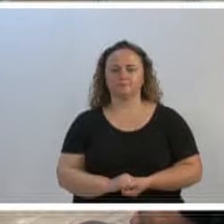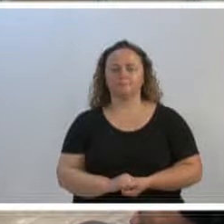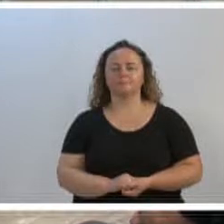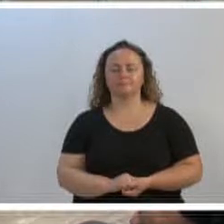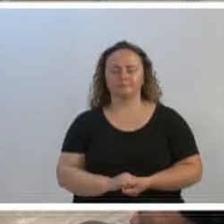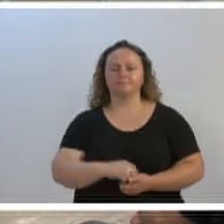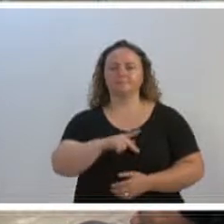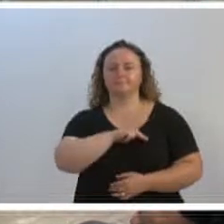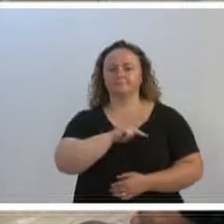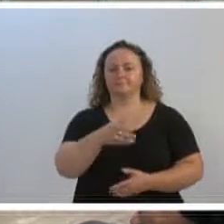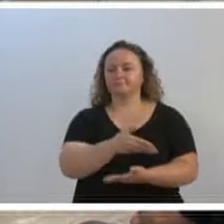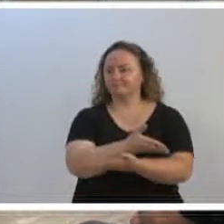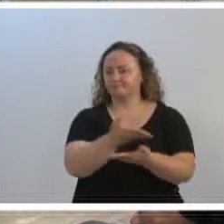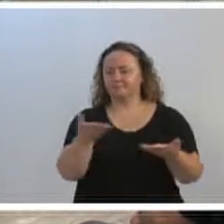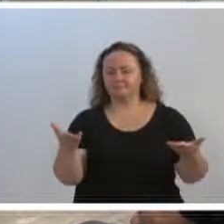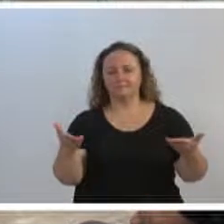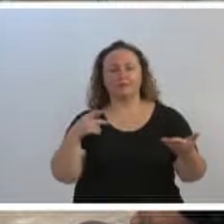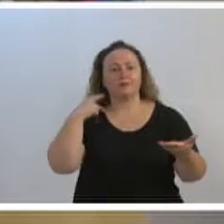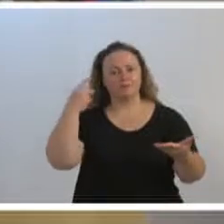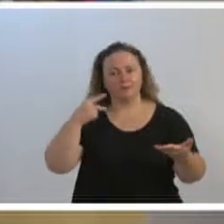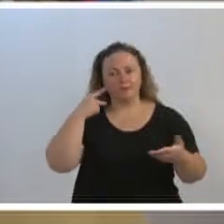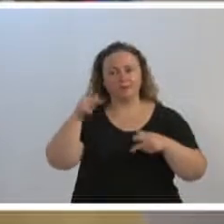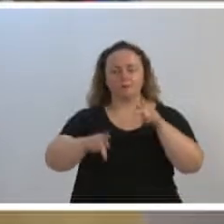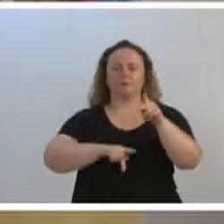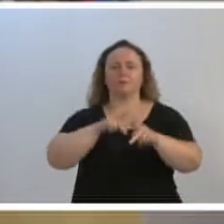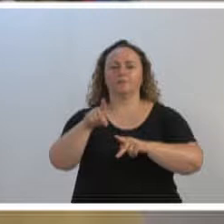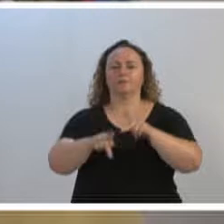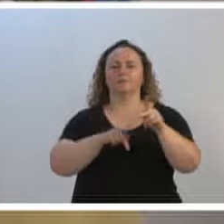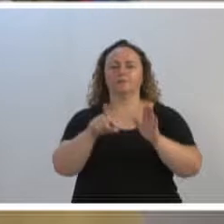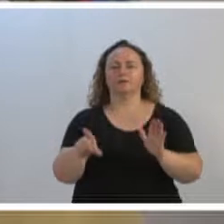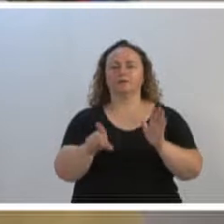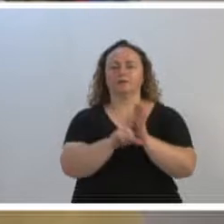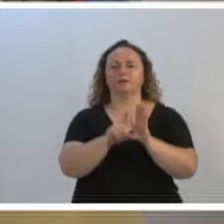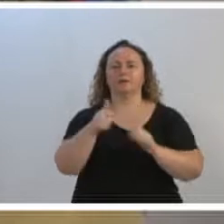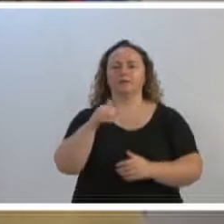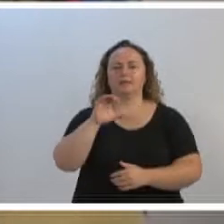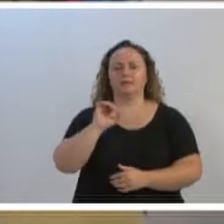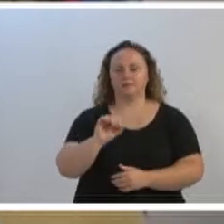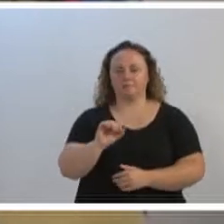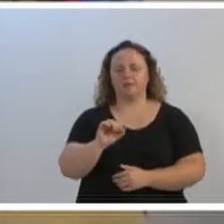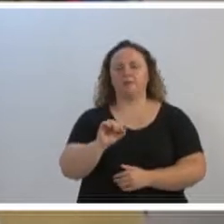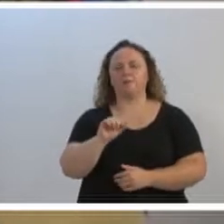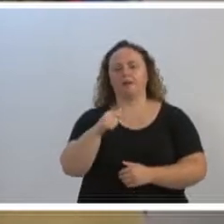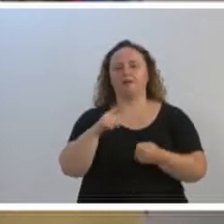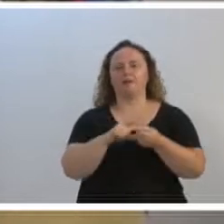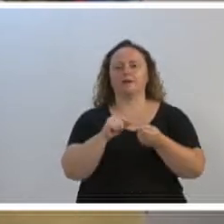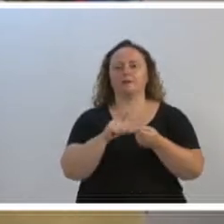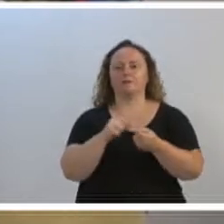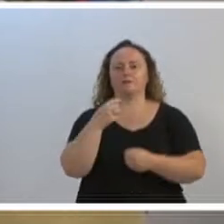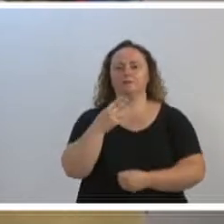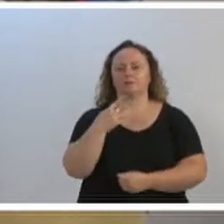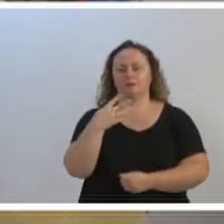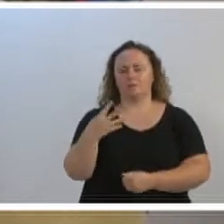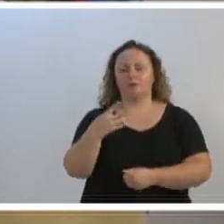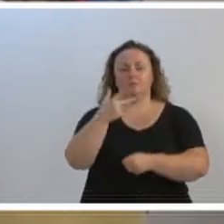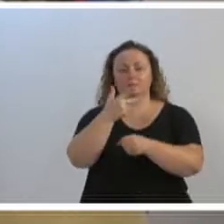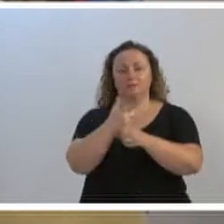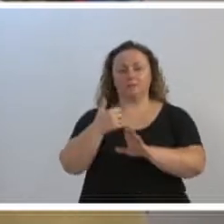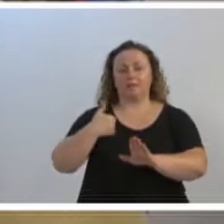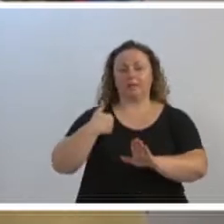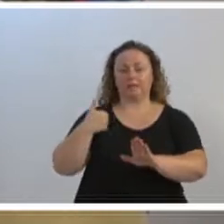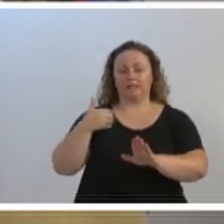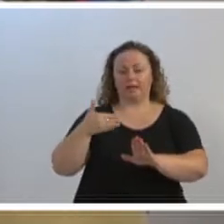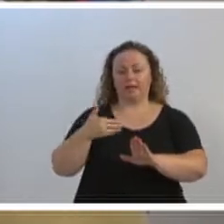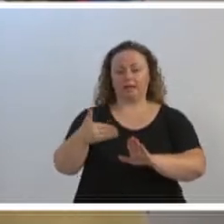Presidente, colegas vereadores, população. Lei 10.741 de 2003, artigo 34. Aos idosos a partir de 65